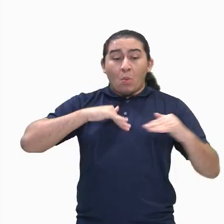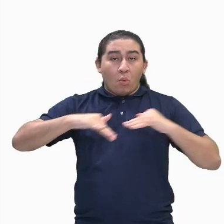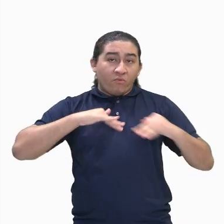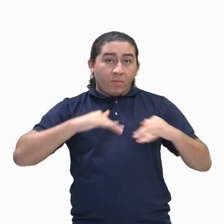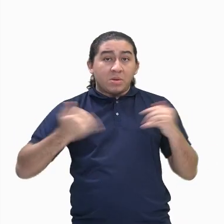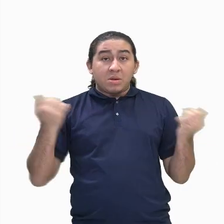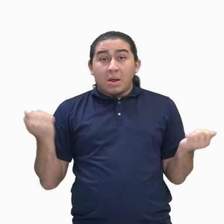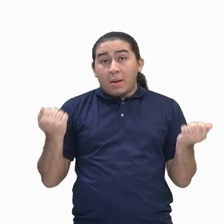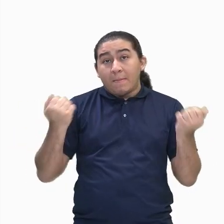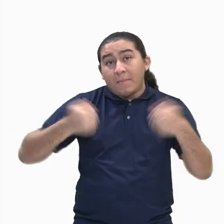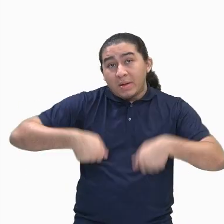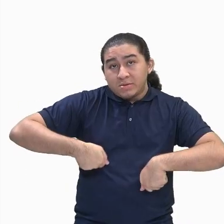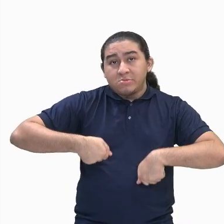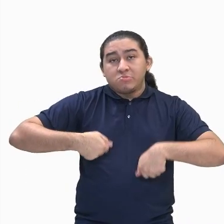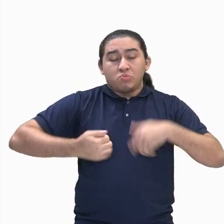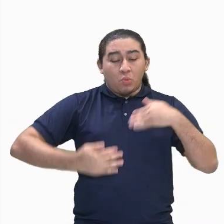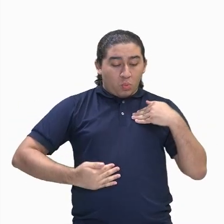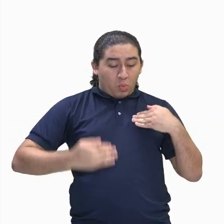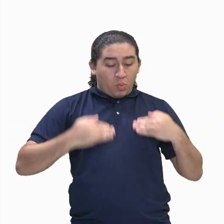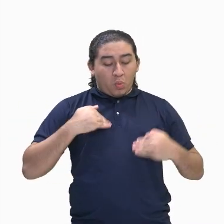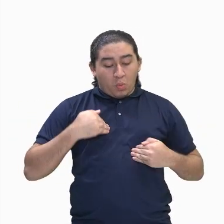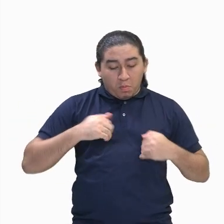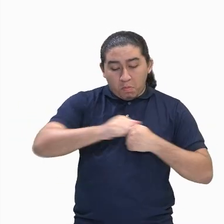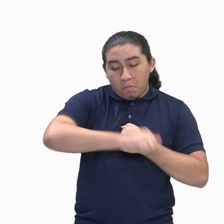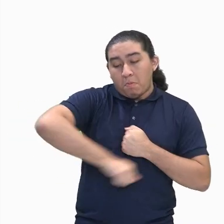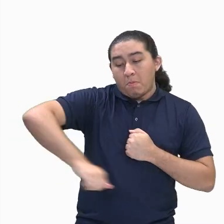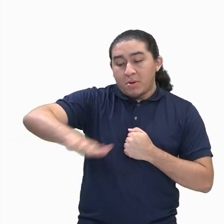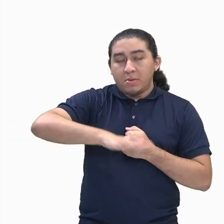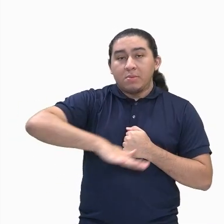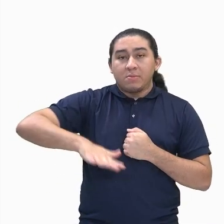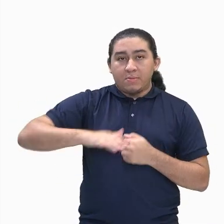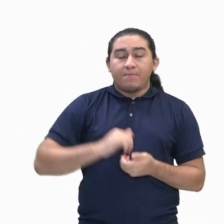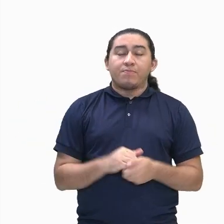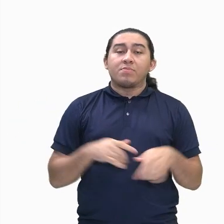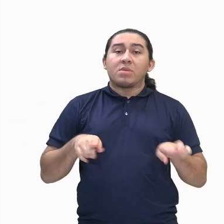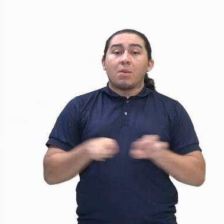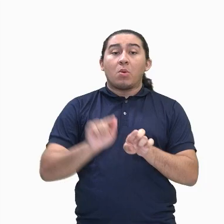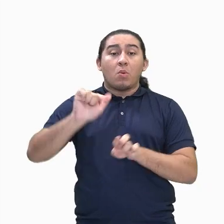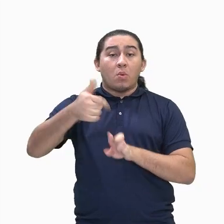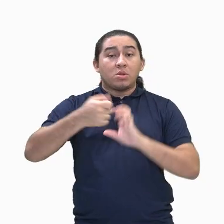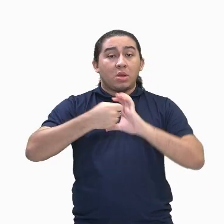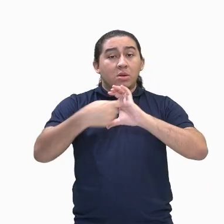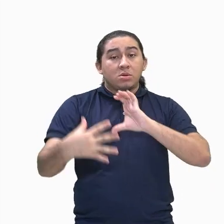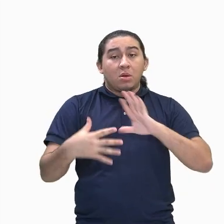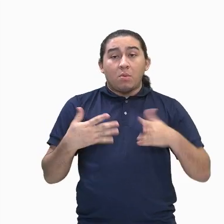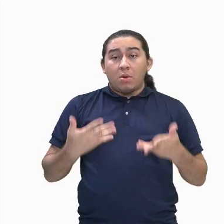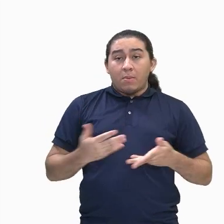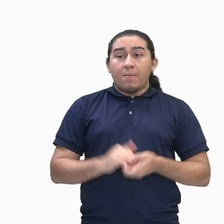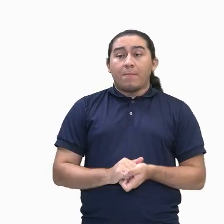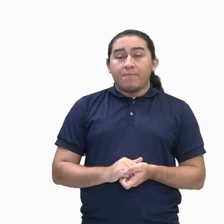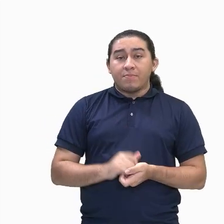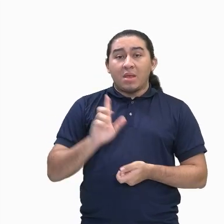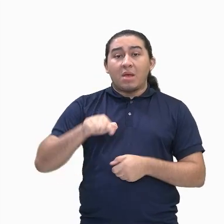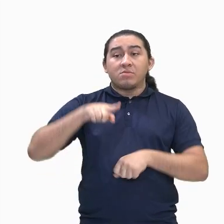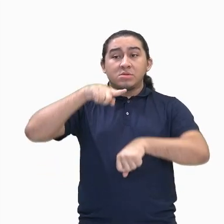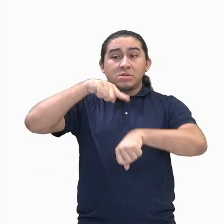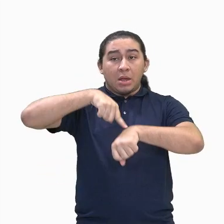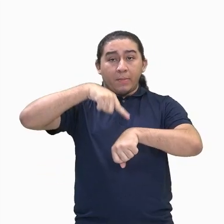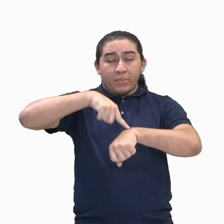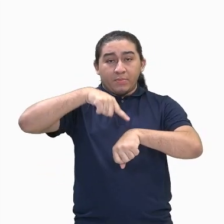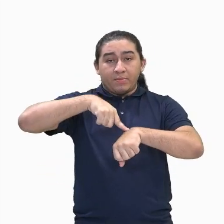movimentar. Em seguida, vamos para o próximo fator de movimento, que seria aqui o tempo e a